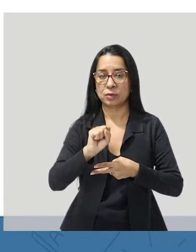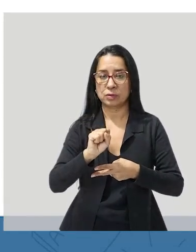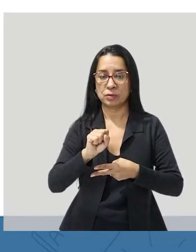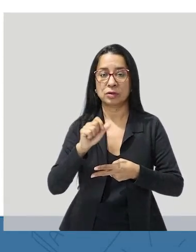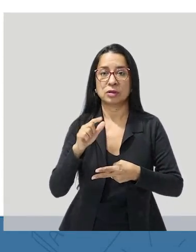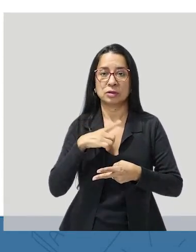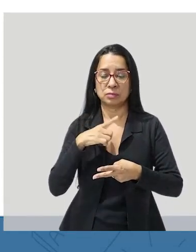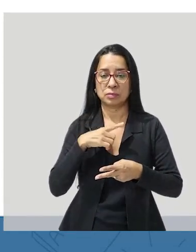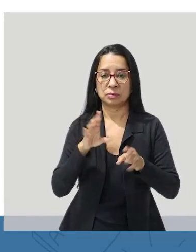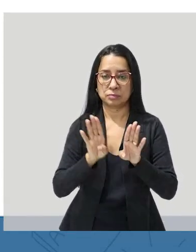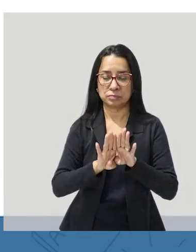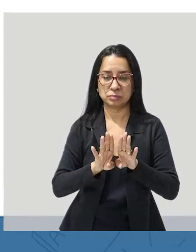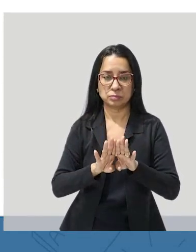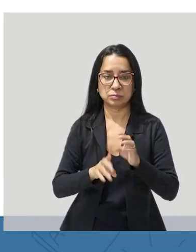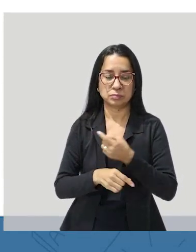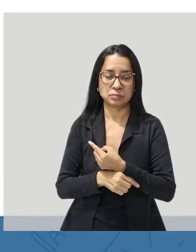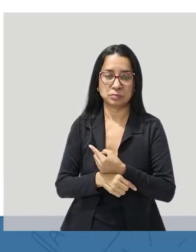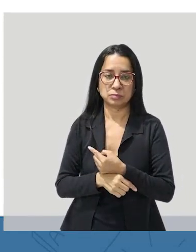aí nós temos